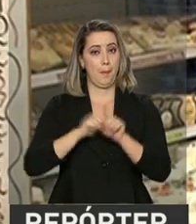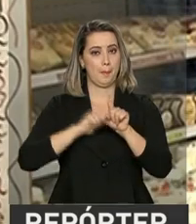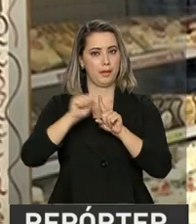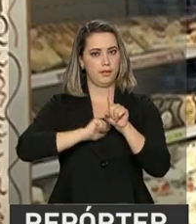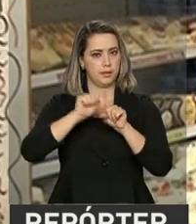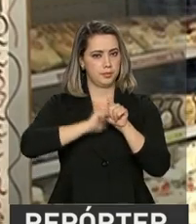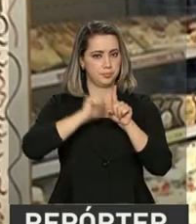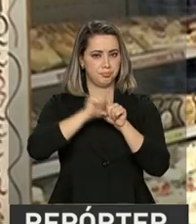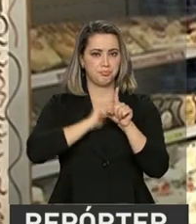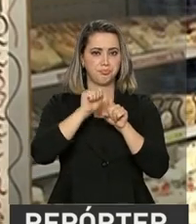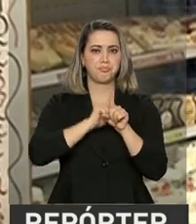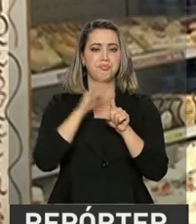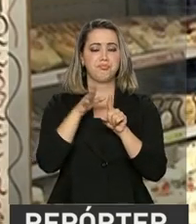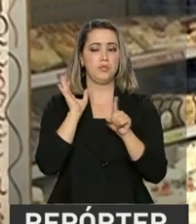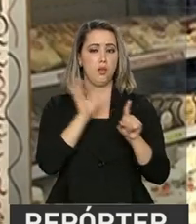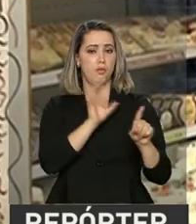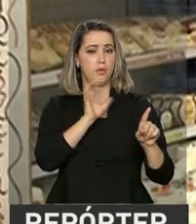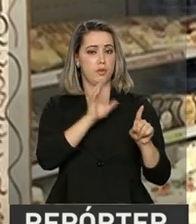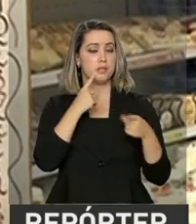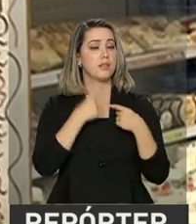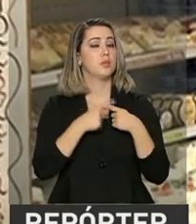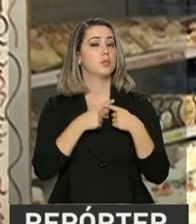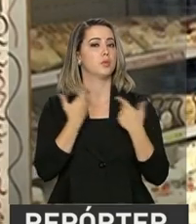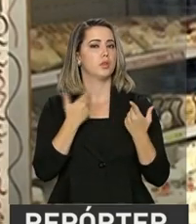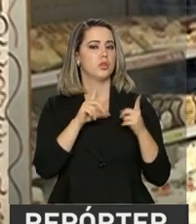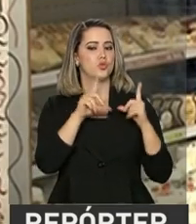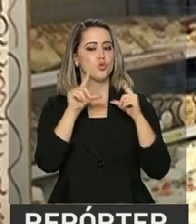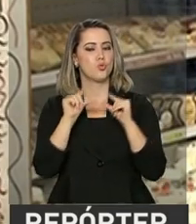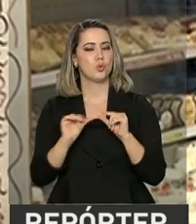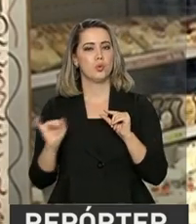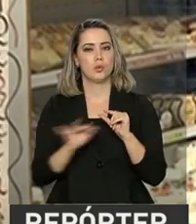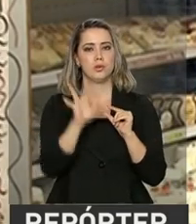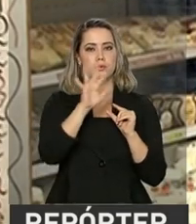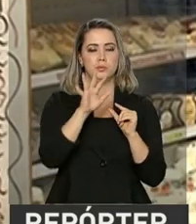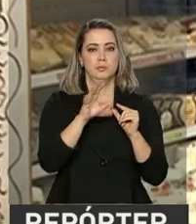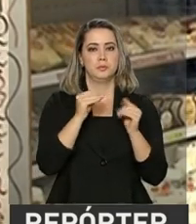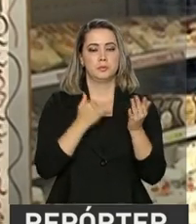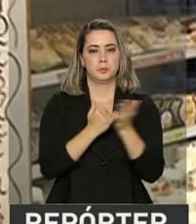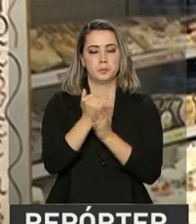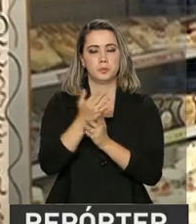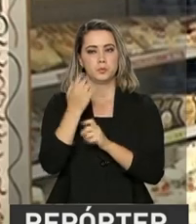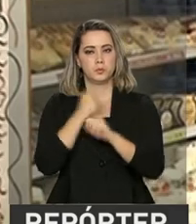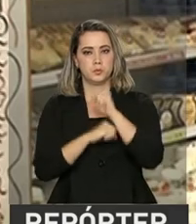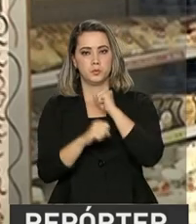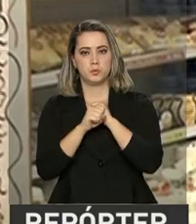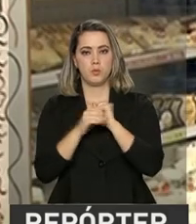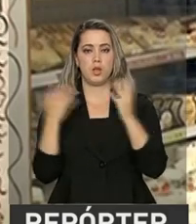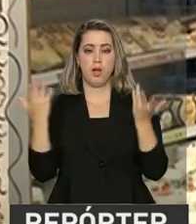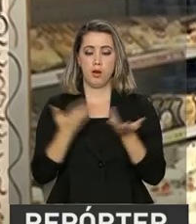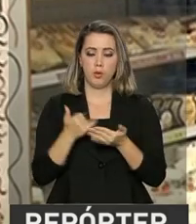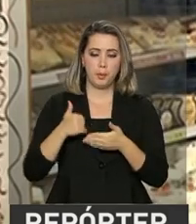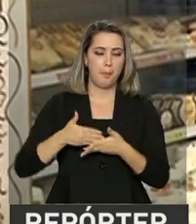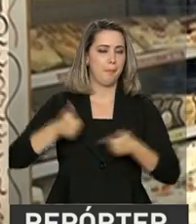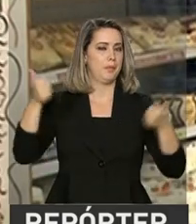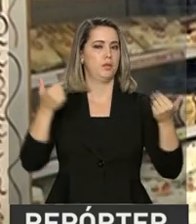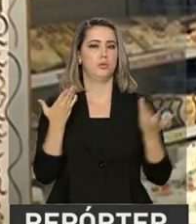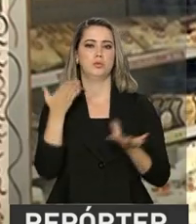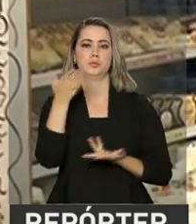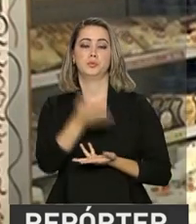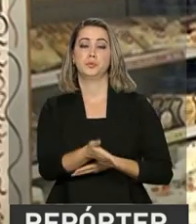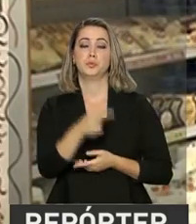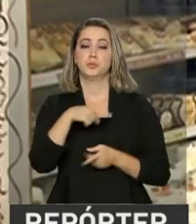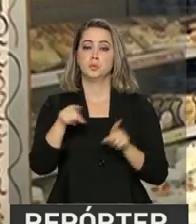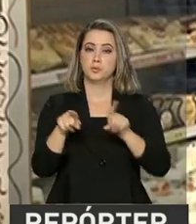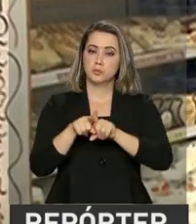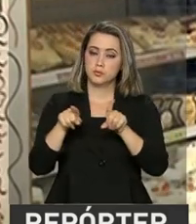técnicos do IBGE teve influência da diminuição do Ritmo da inflação que começou no ano passado e intensificou em 2017